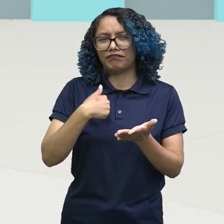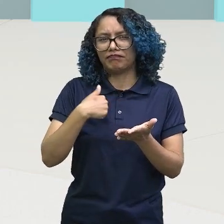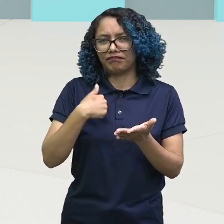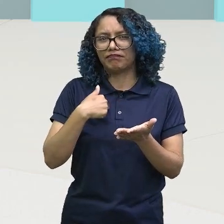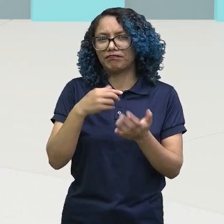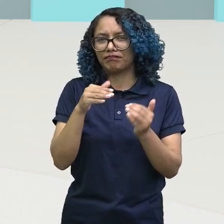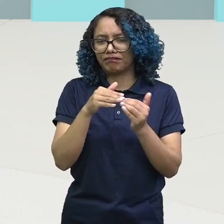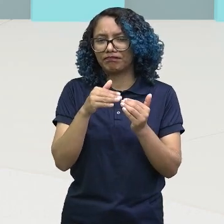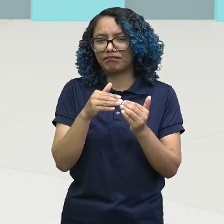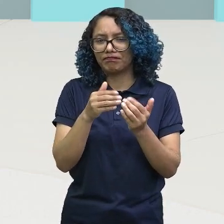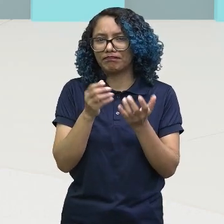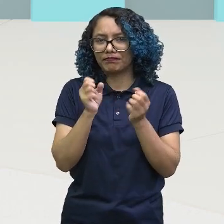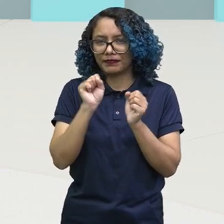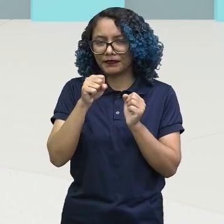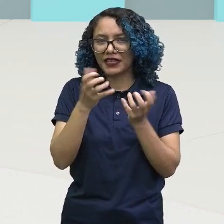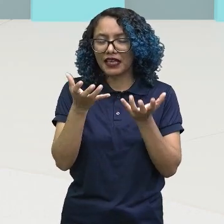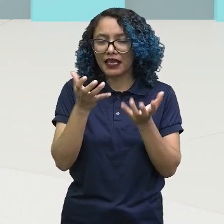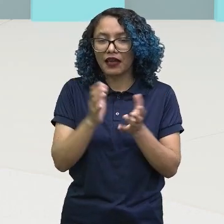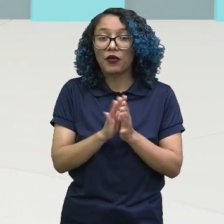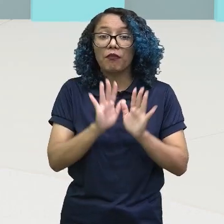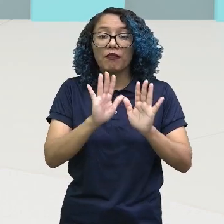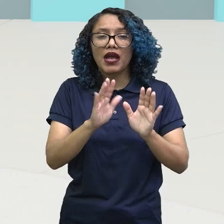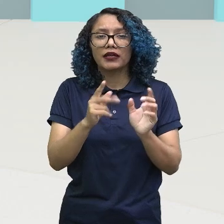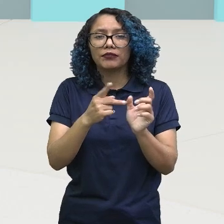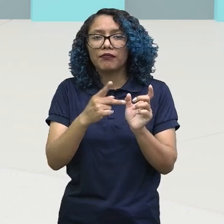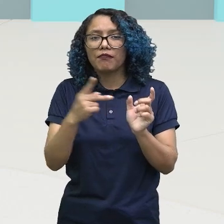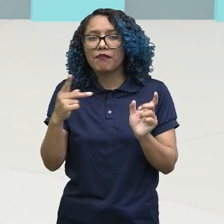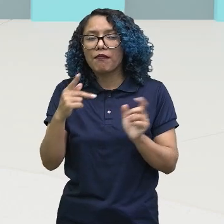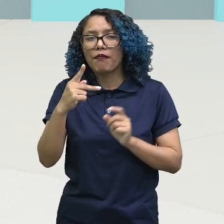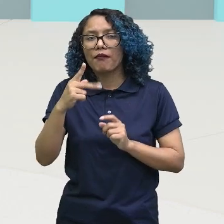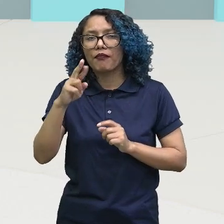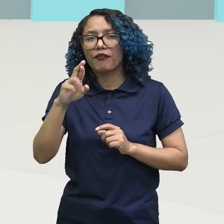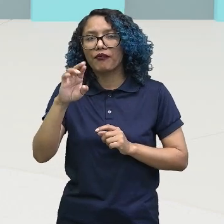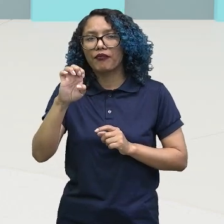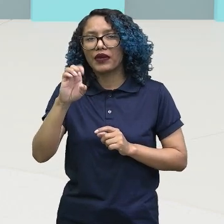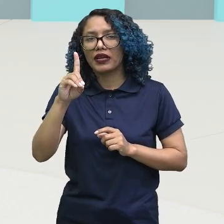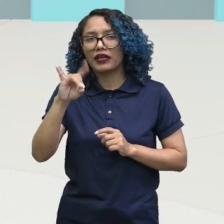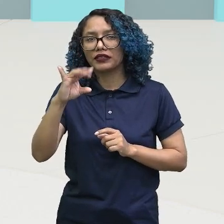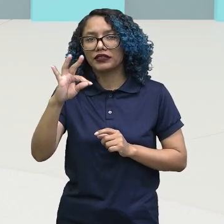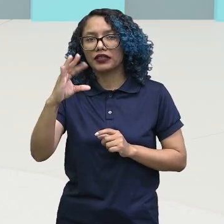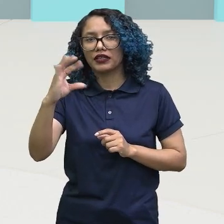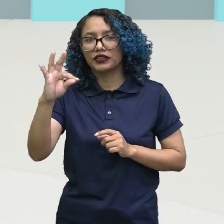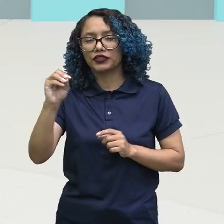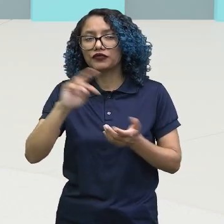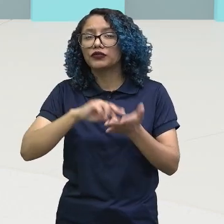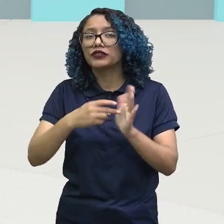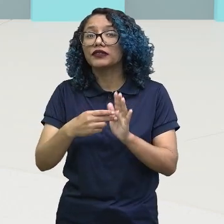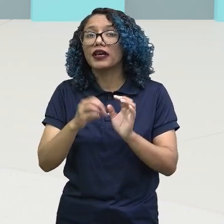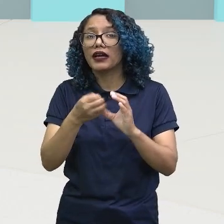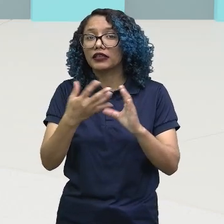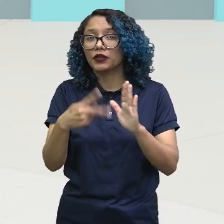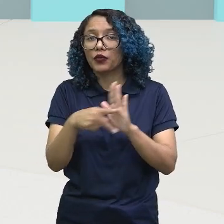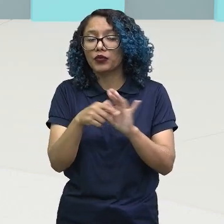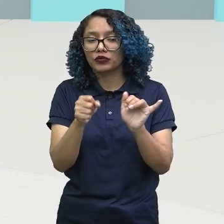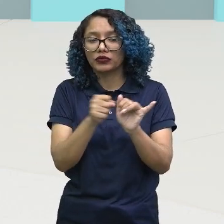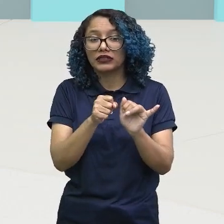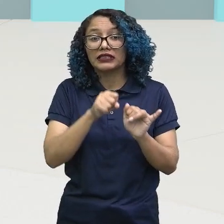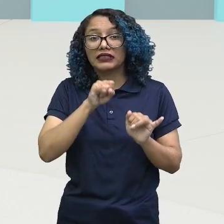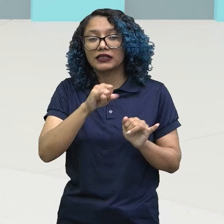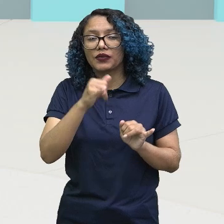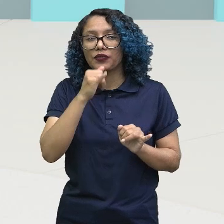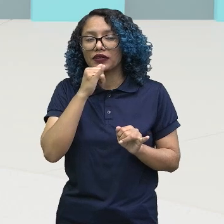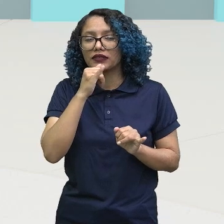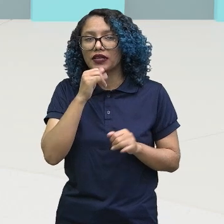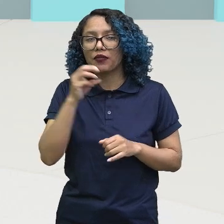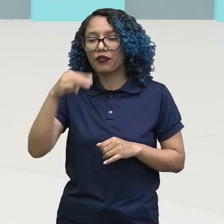não é? Vamos só pensar o que é predicativo. Predicativo é a característica do sujeito. Se eu digo Milena